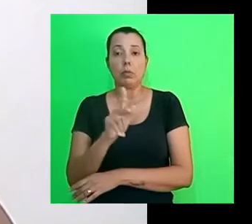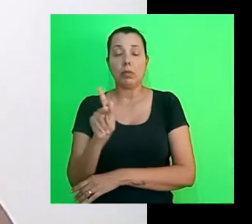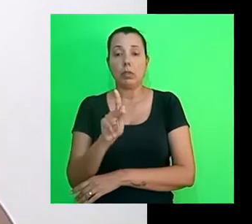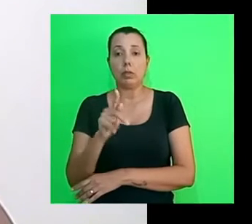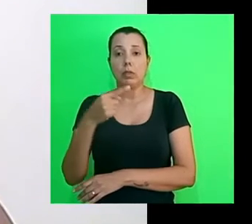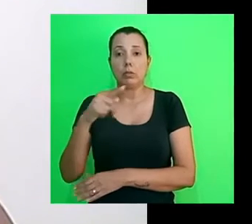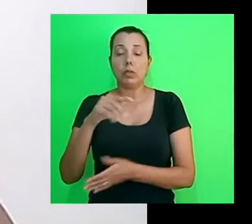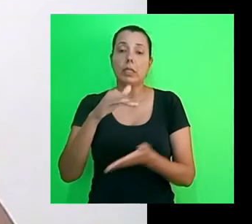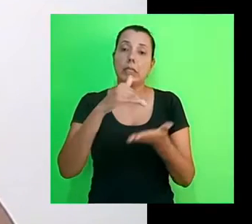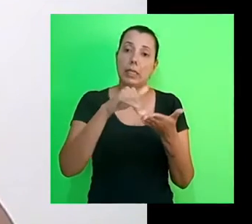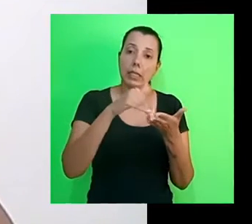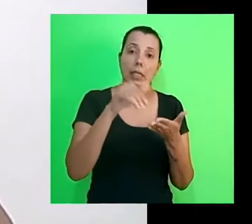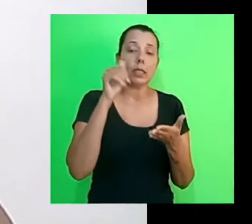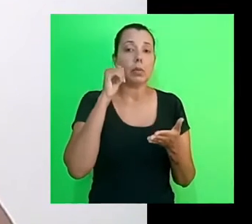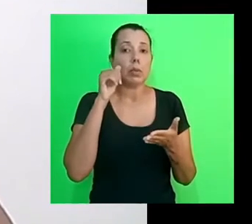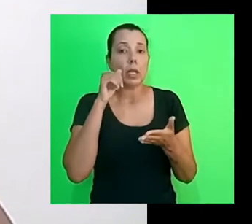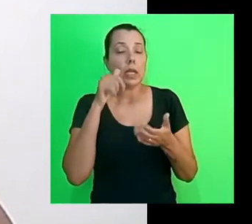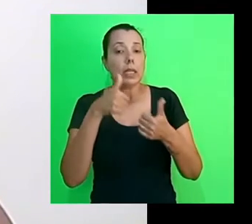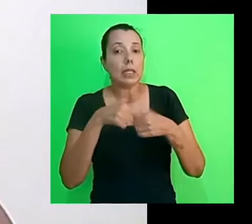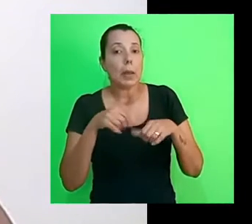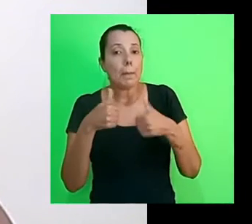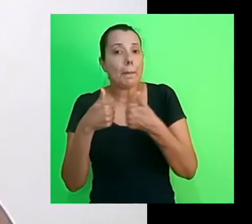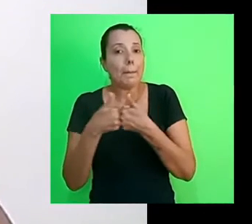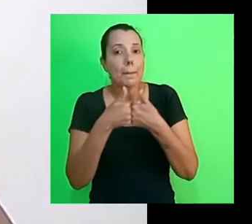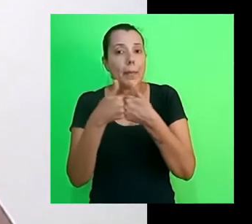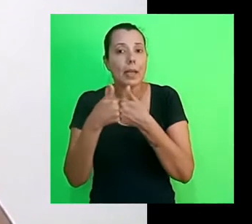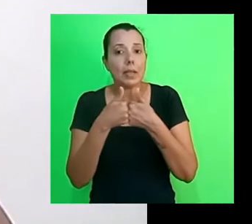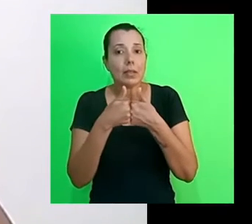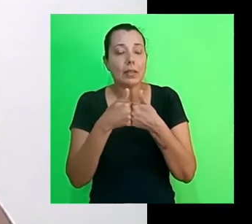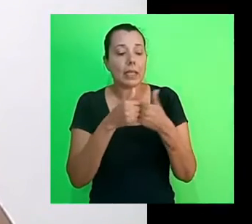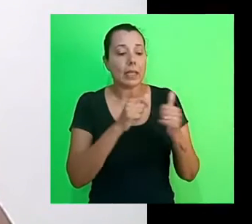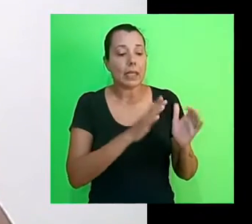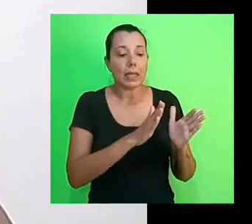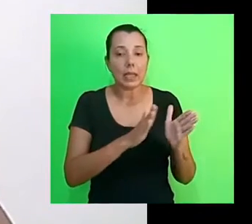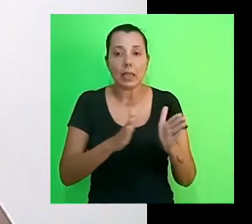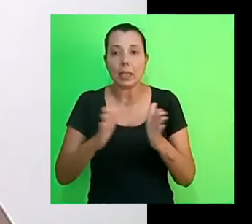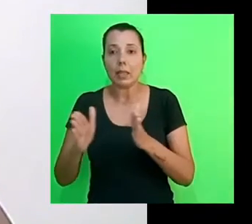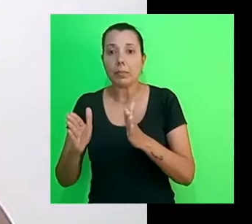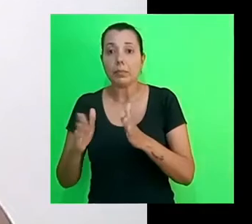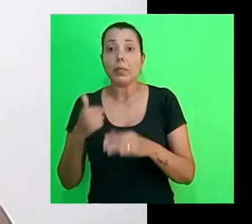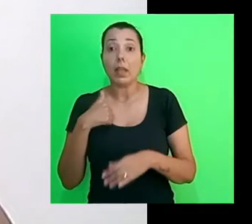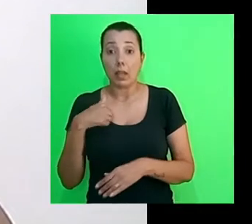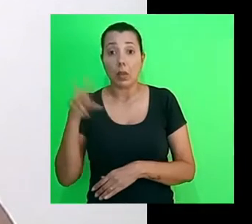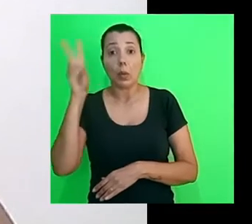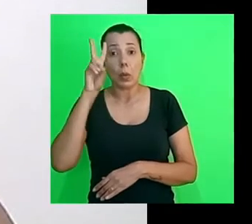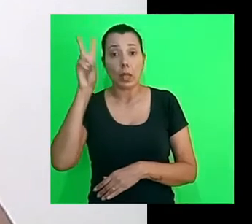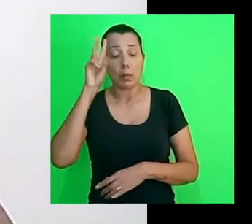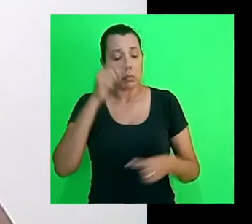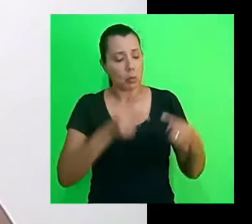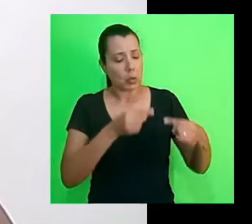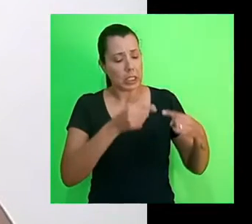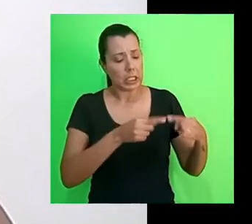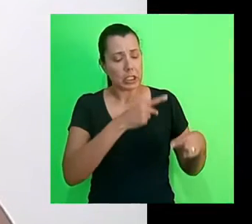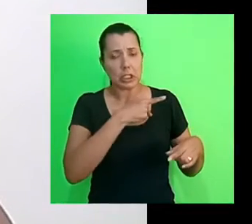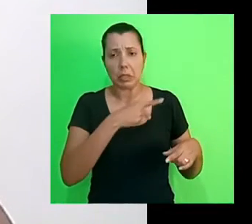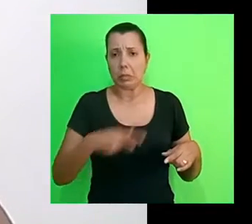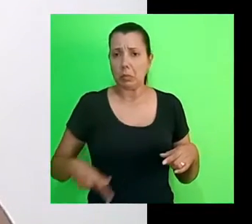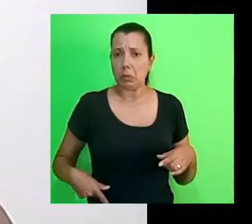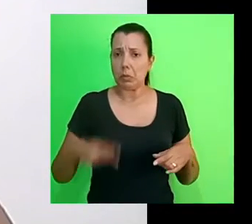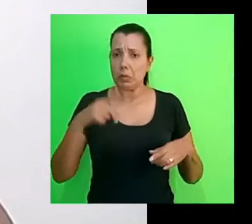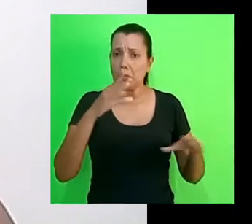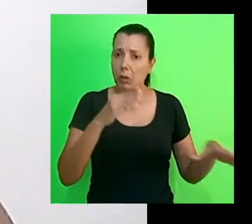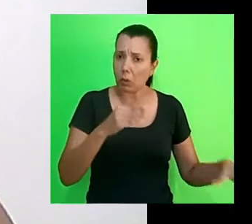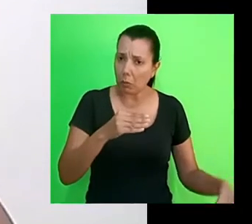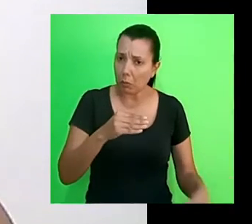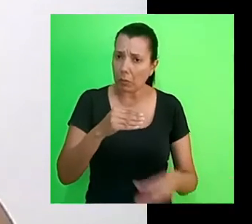muito fragilizadas. Como foi dito, acho que foi a Ogamir que falou, da subnotificação, se hoje nós tivemos